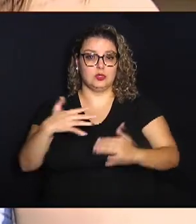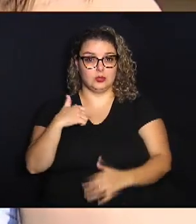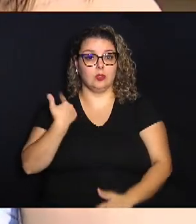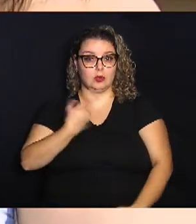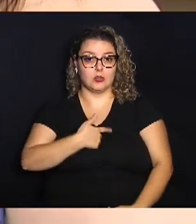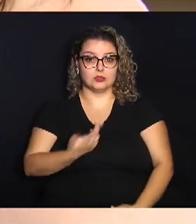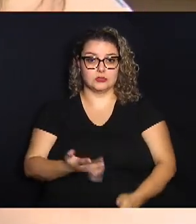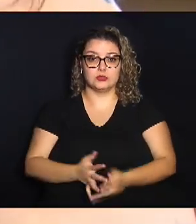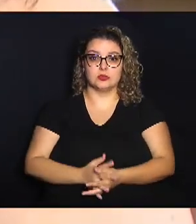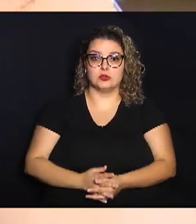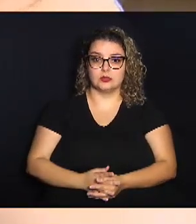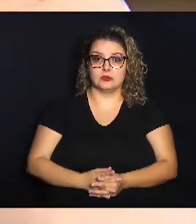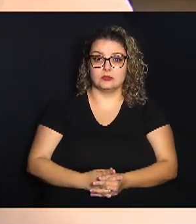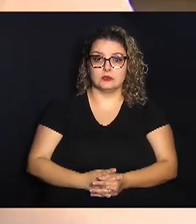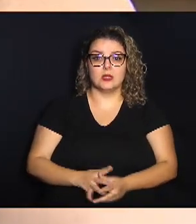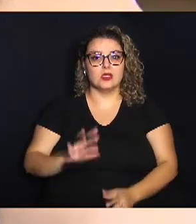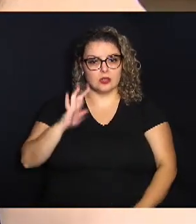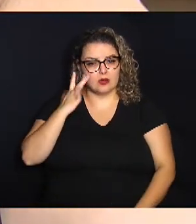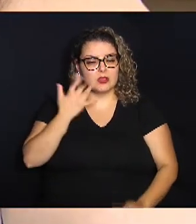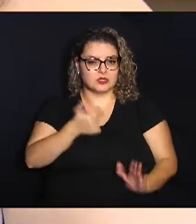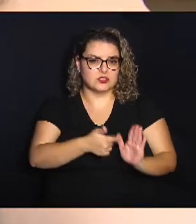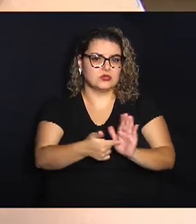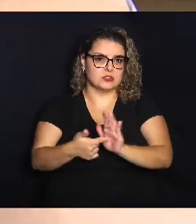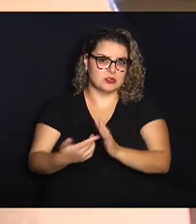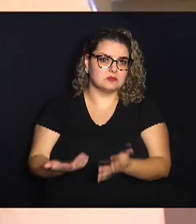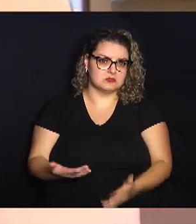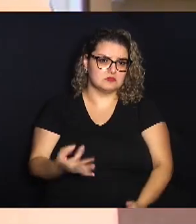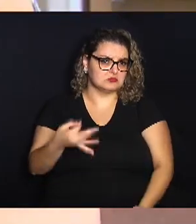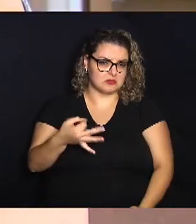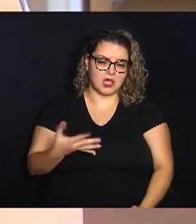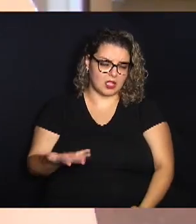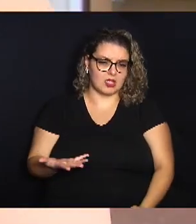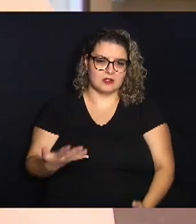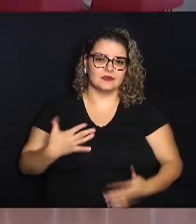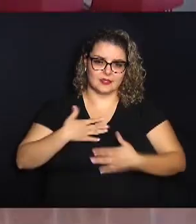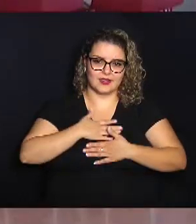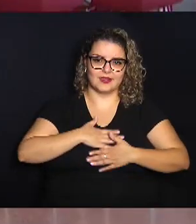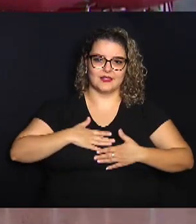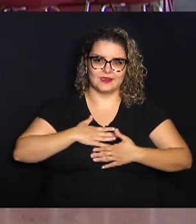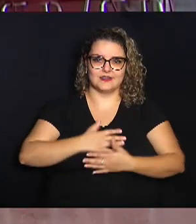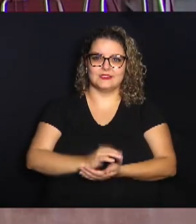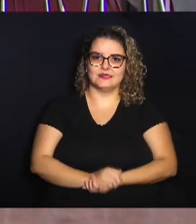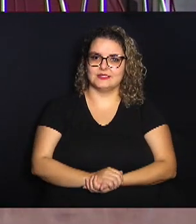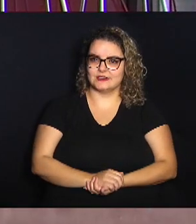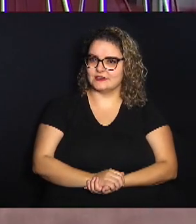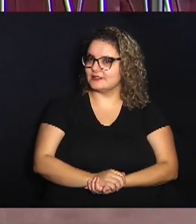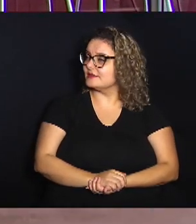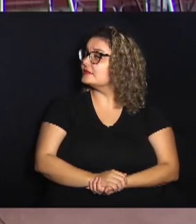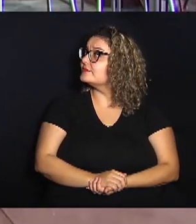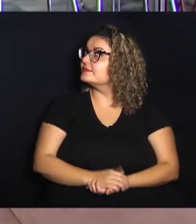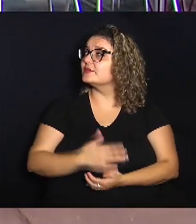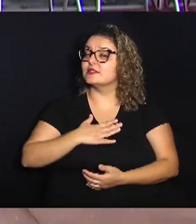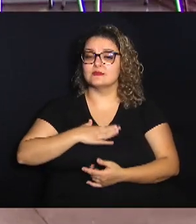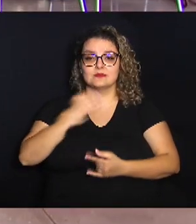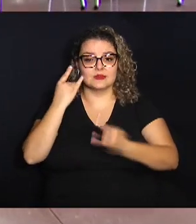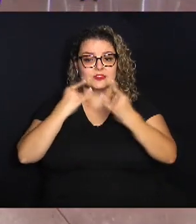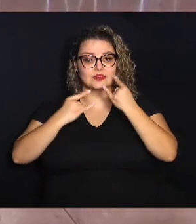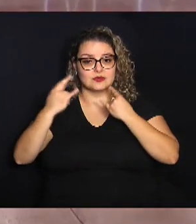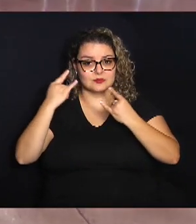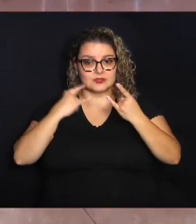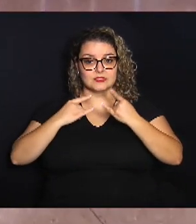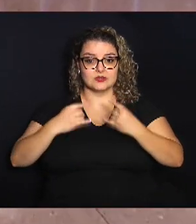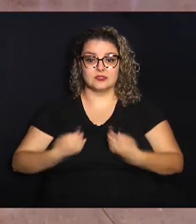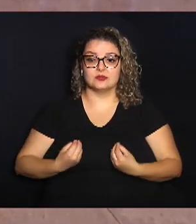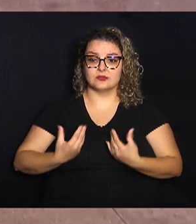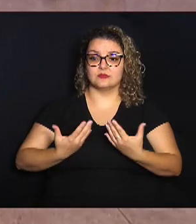E eu acho que ela está demonstrada, acho que está agradável. A minha inspiração era trazer